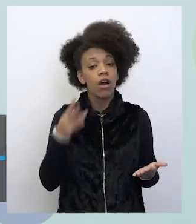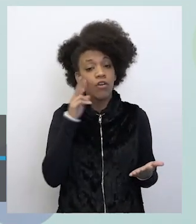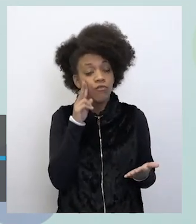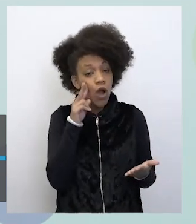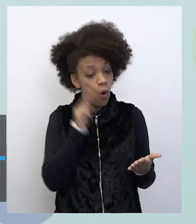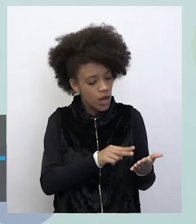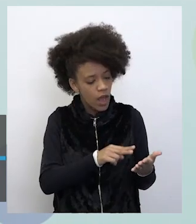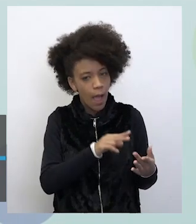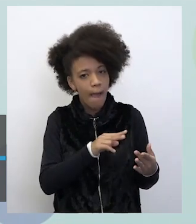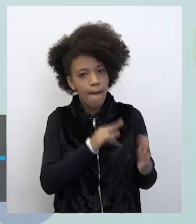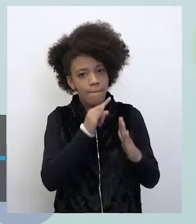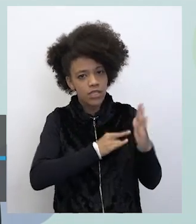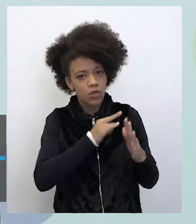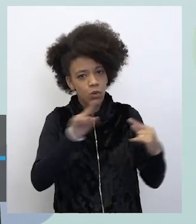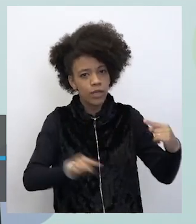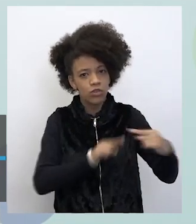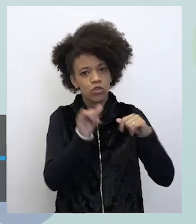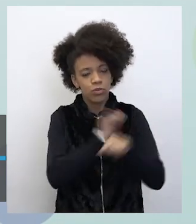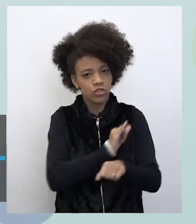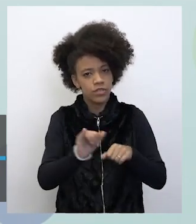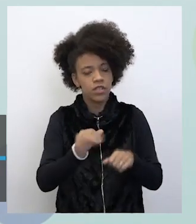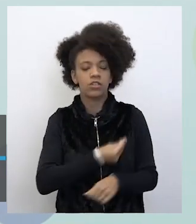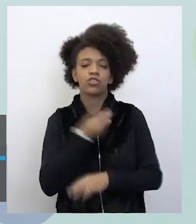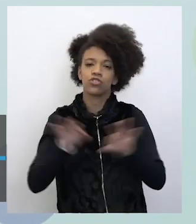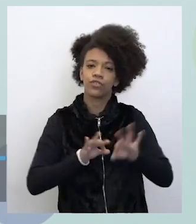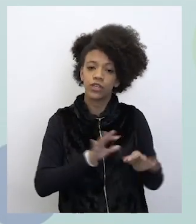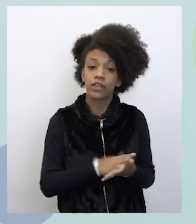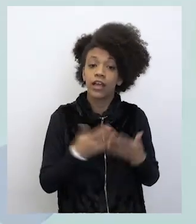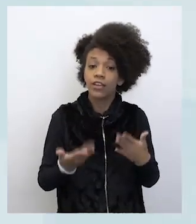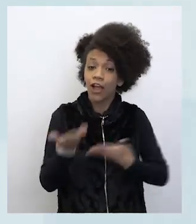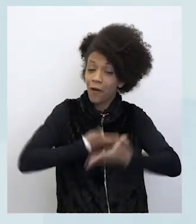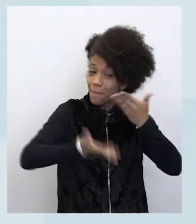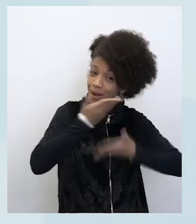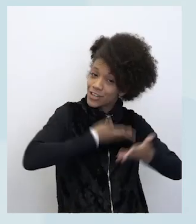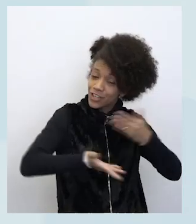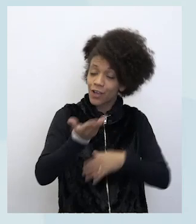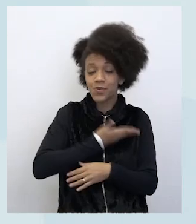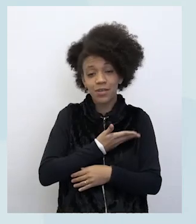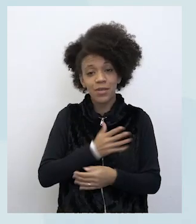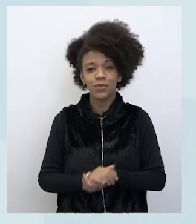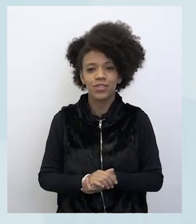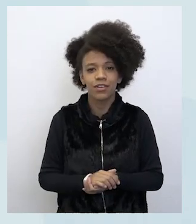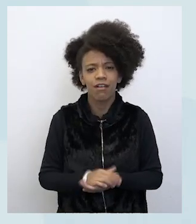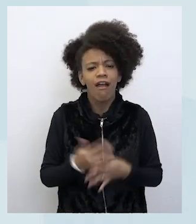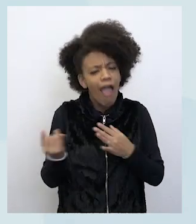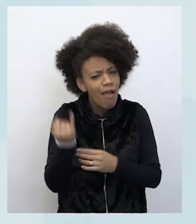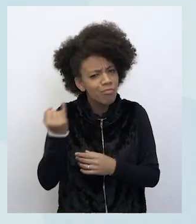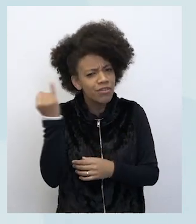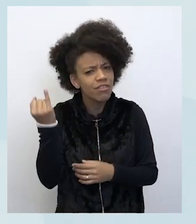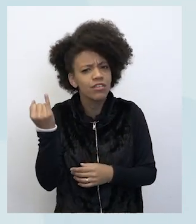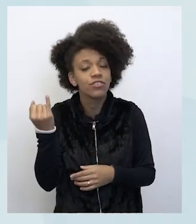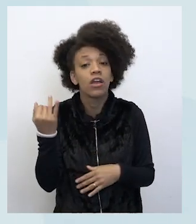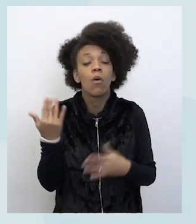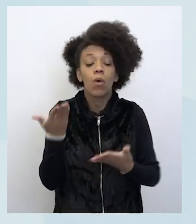essa rubrica e a gente vai compartilhar essa nossa rubrica com os outros colegas. É sempre tão importante quando a